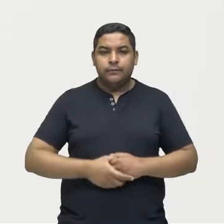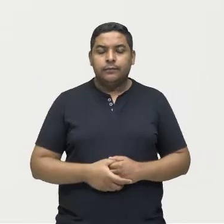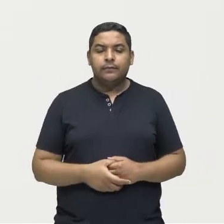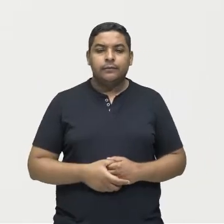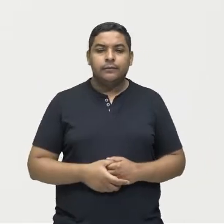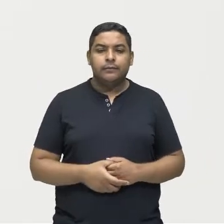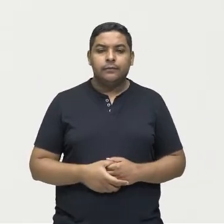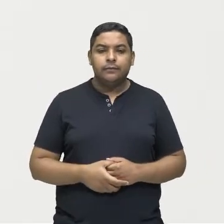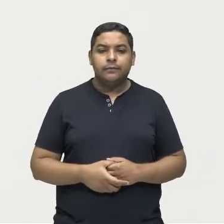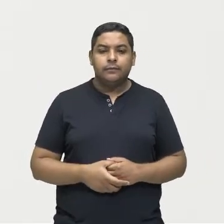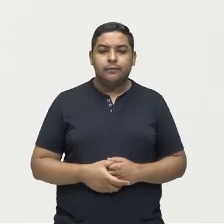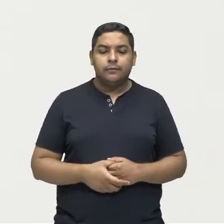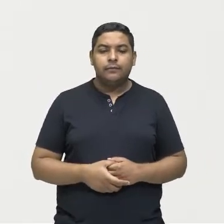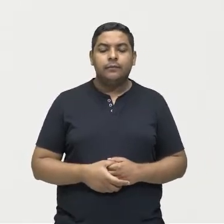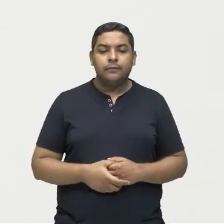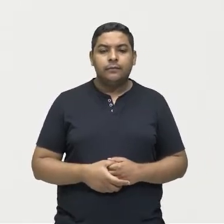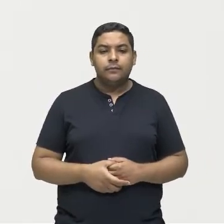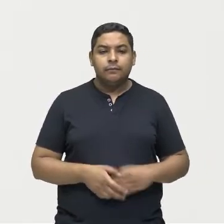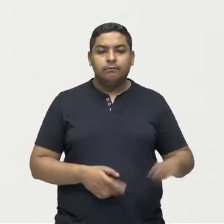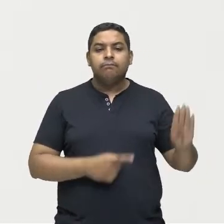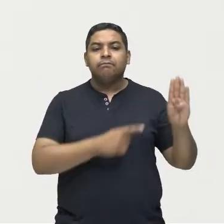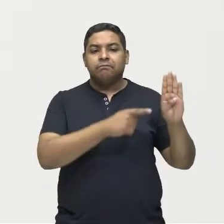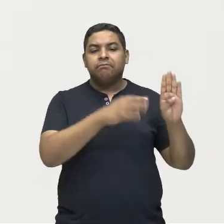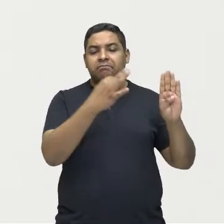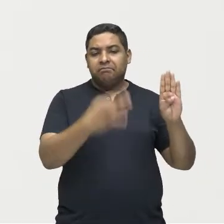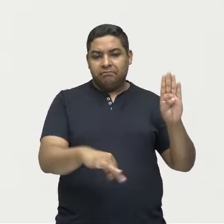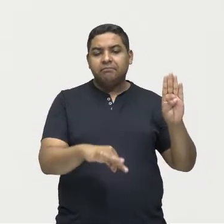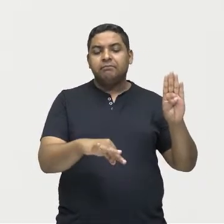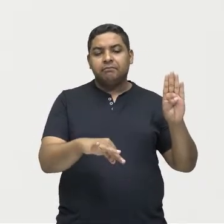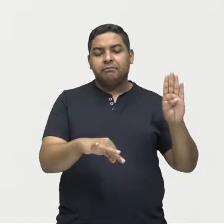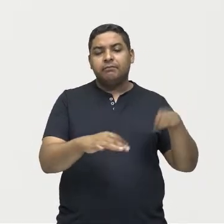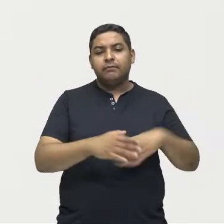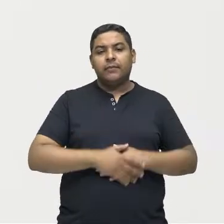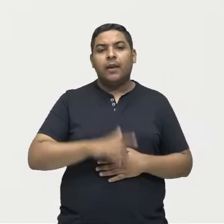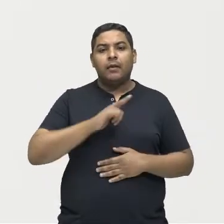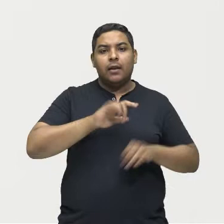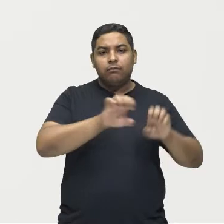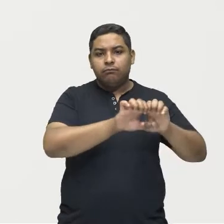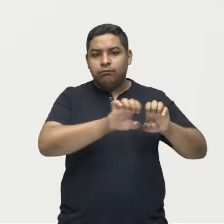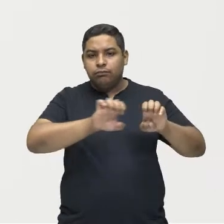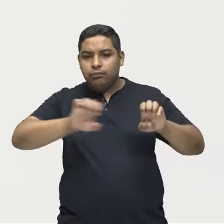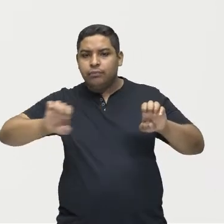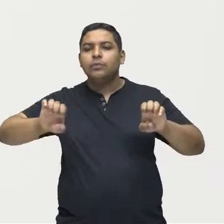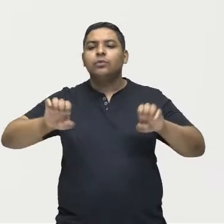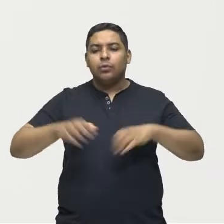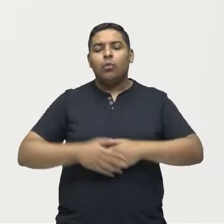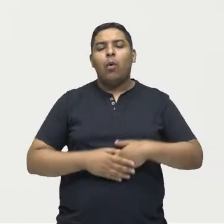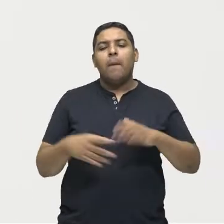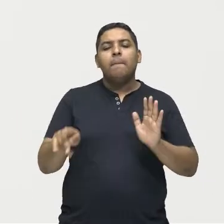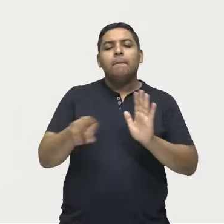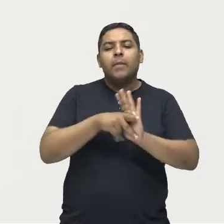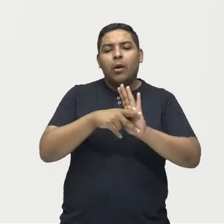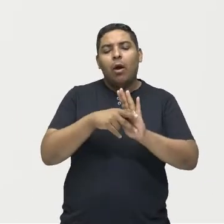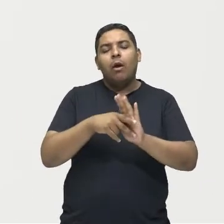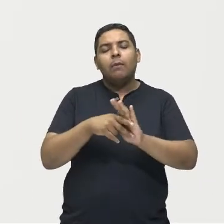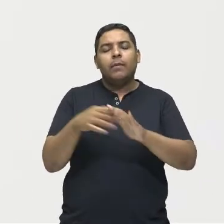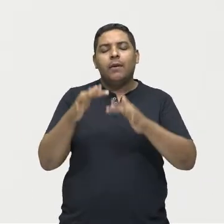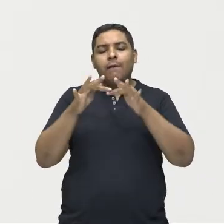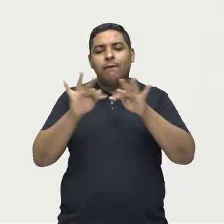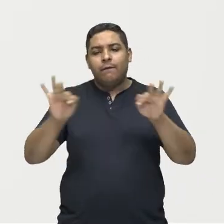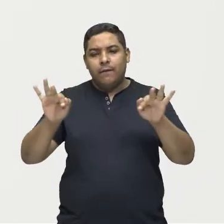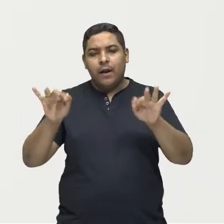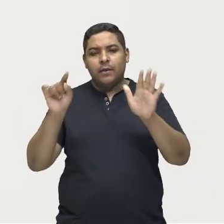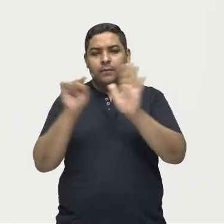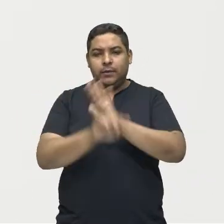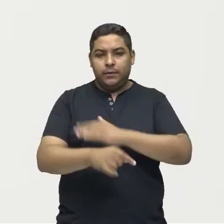Então, gente, essa é a resposta correta aí, ó, é a letra B, tá? Porque ele segue a estrutura. Olha só, a pergunta iniciando com o verbo auxiliar.